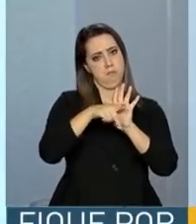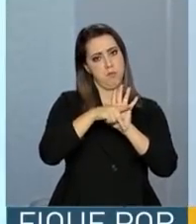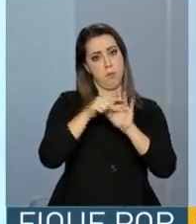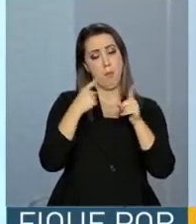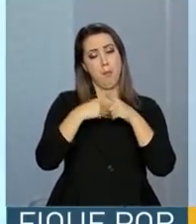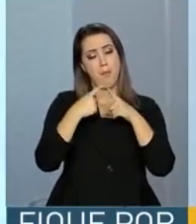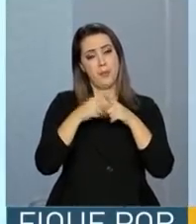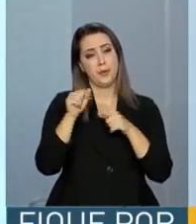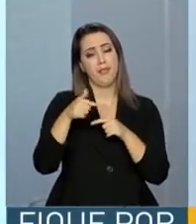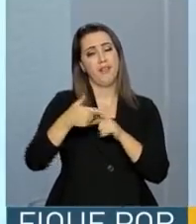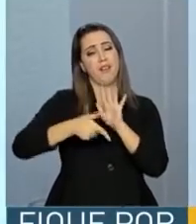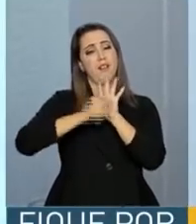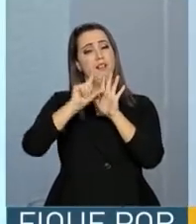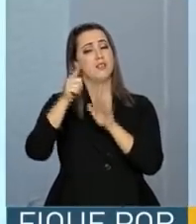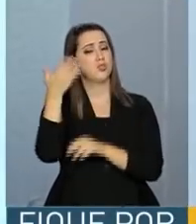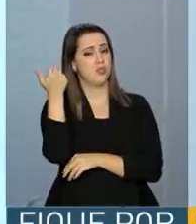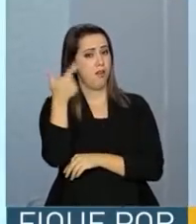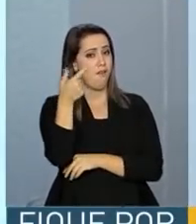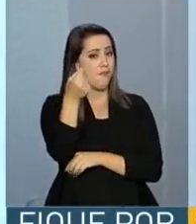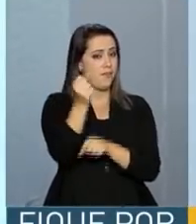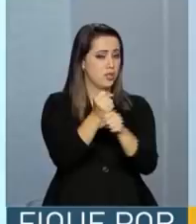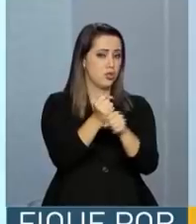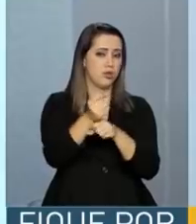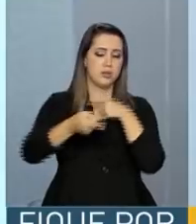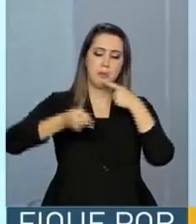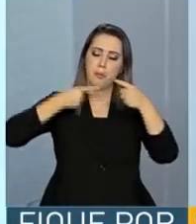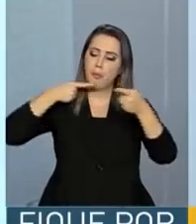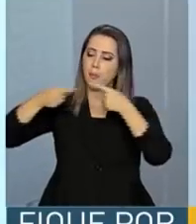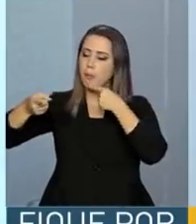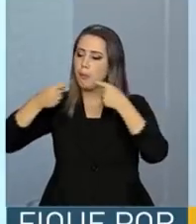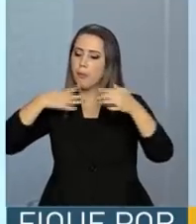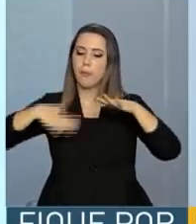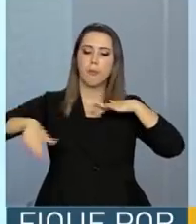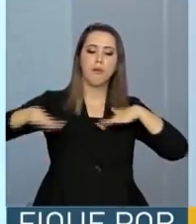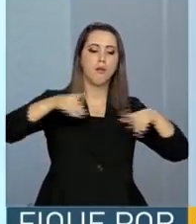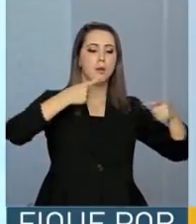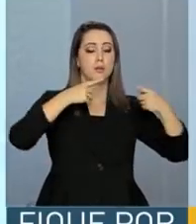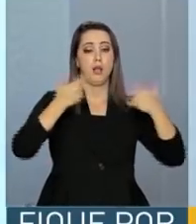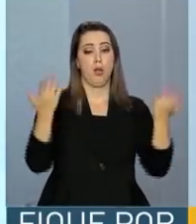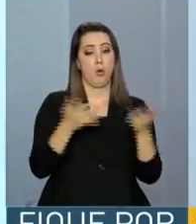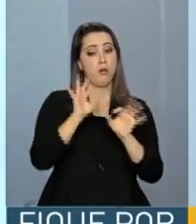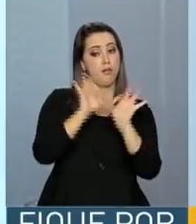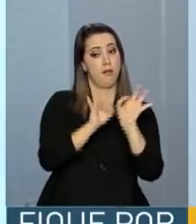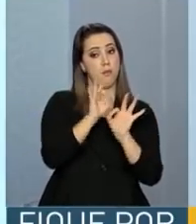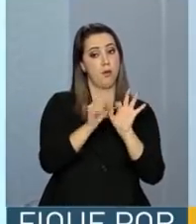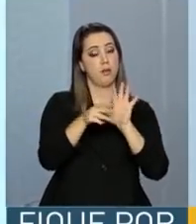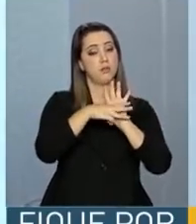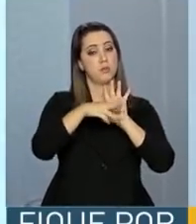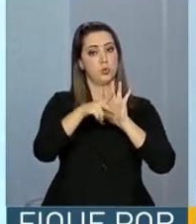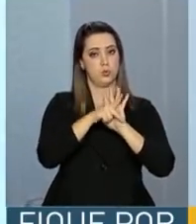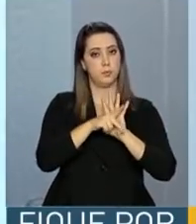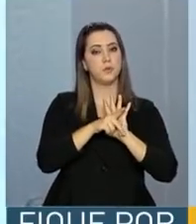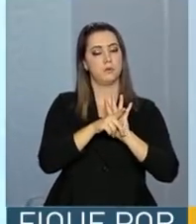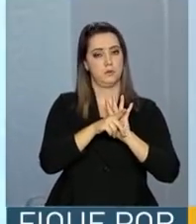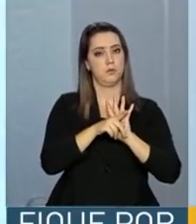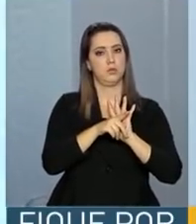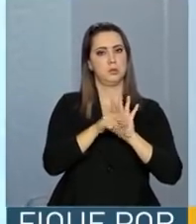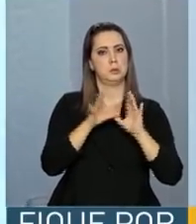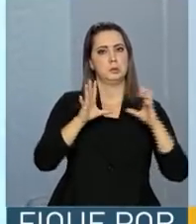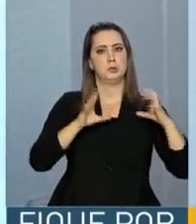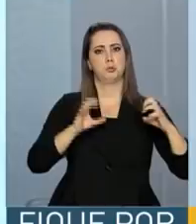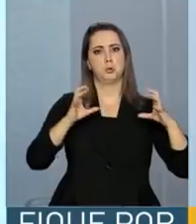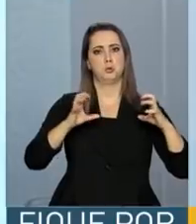no senado e não se chegou ao final então vamos formatar expor uma medida provisória claro que virar uma guerra